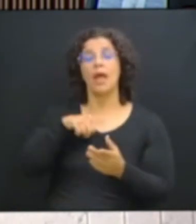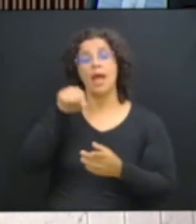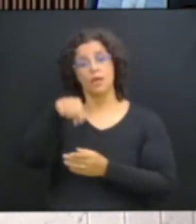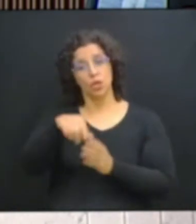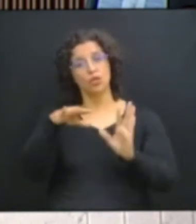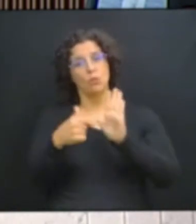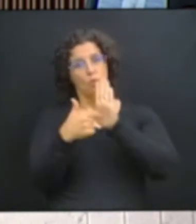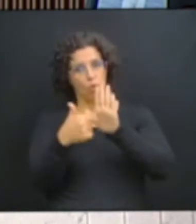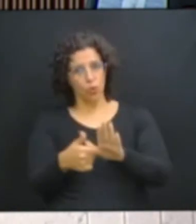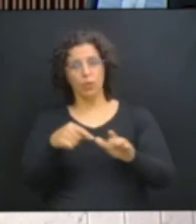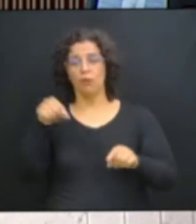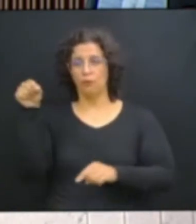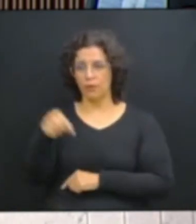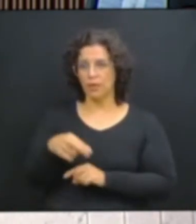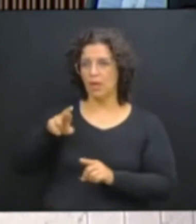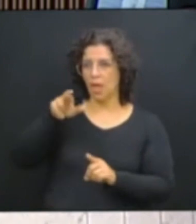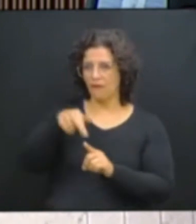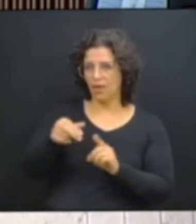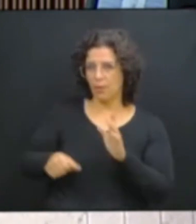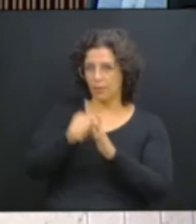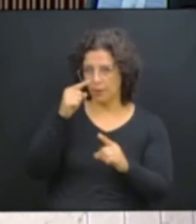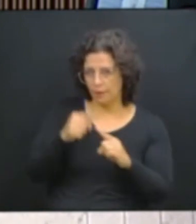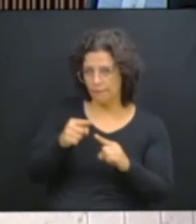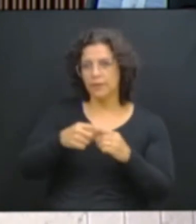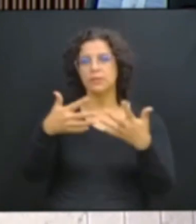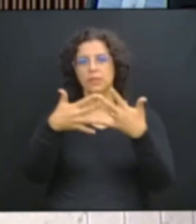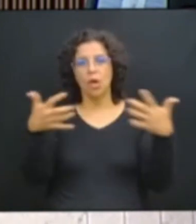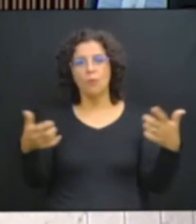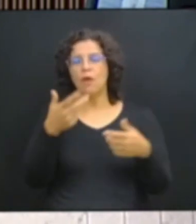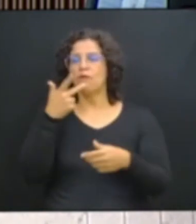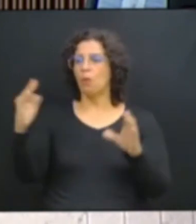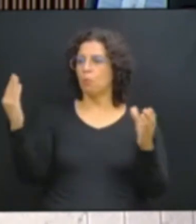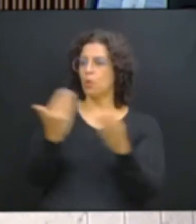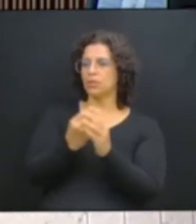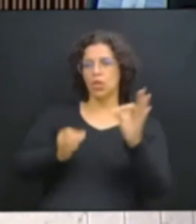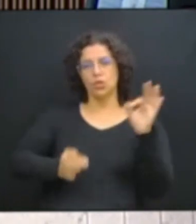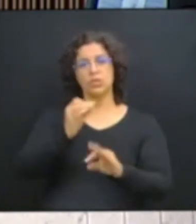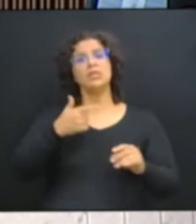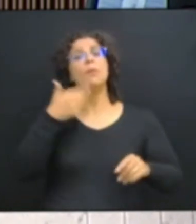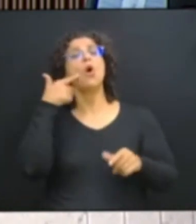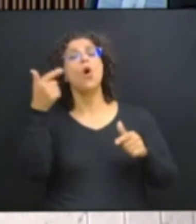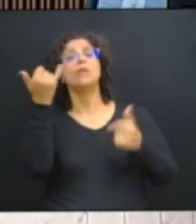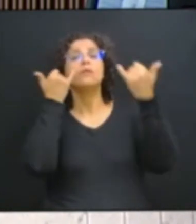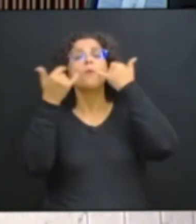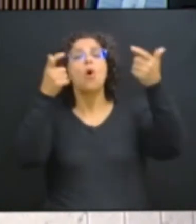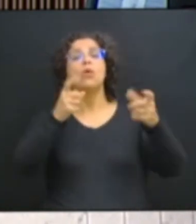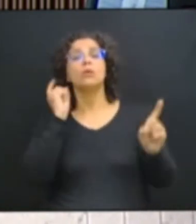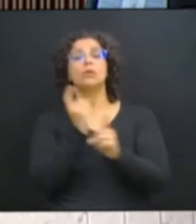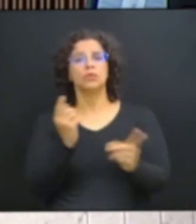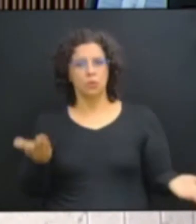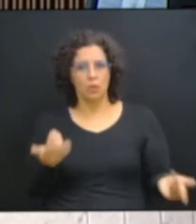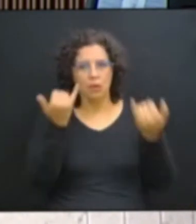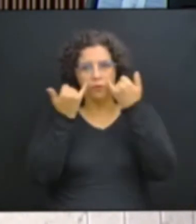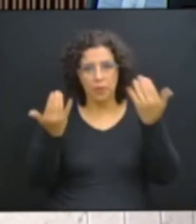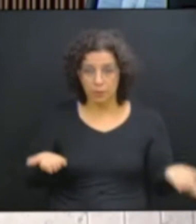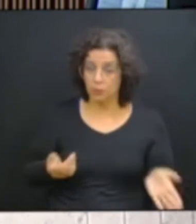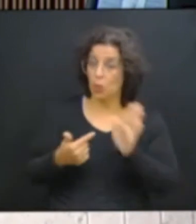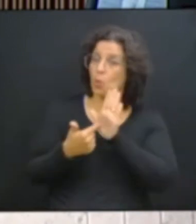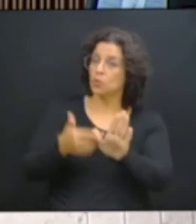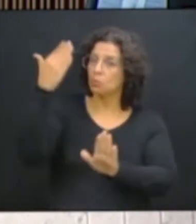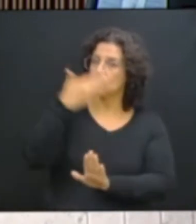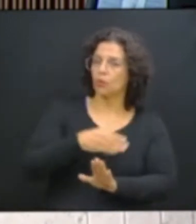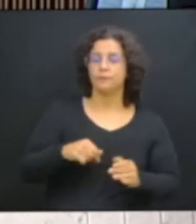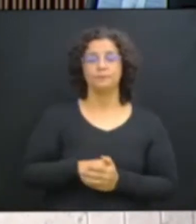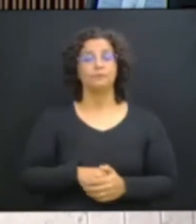casa, porque quando eu me referi a primeira vez, a Copel me interpelou judicialmente, querendo saber de onde eu tinha tirado a informação.